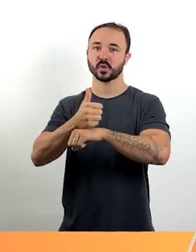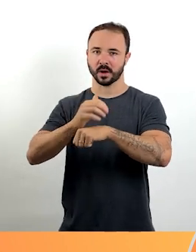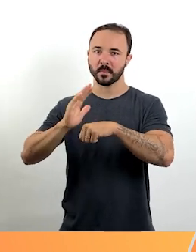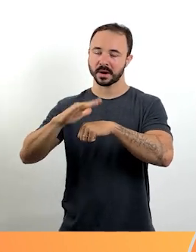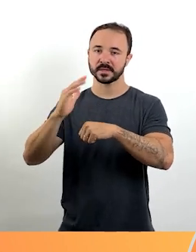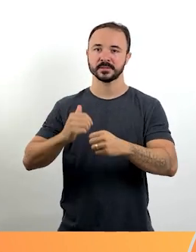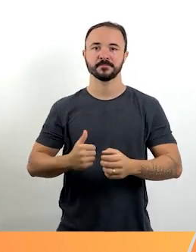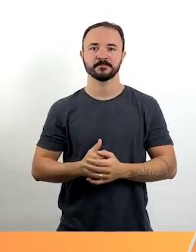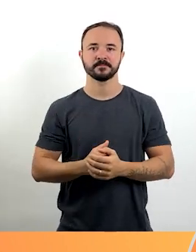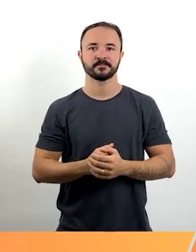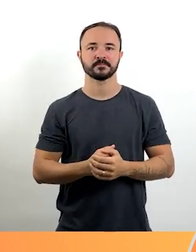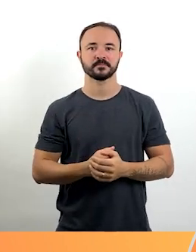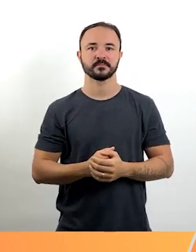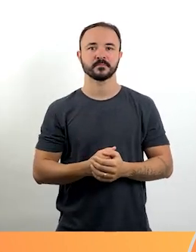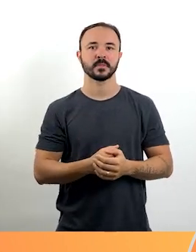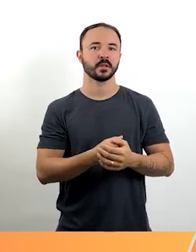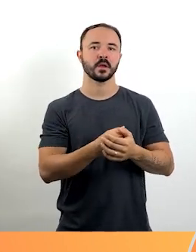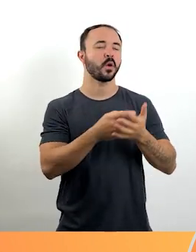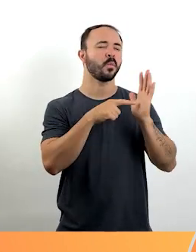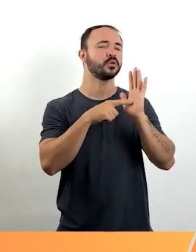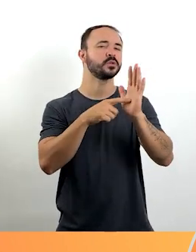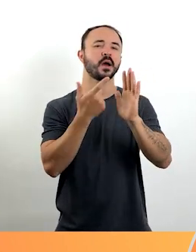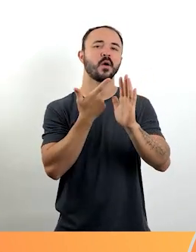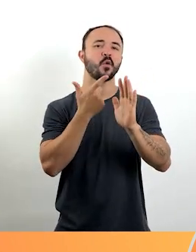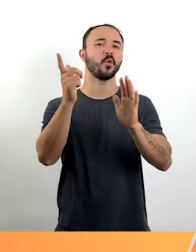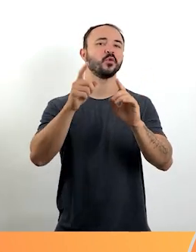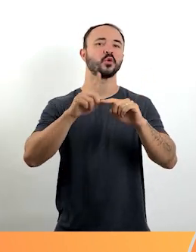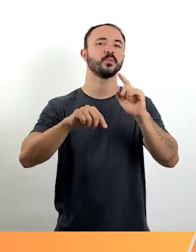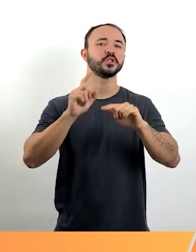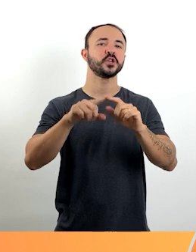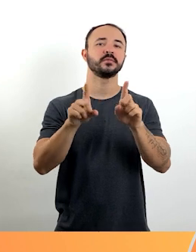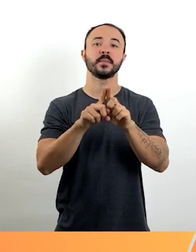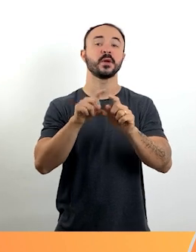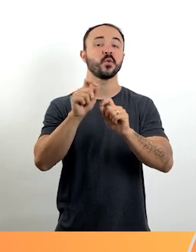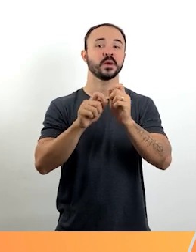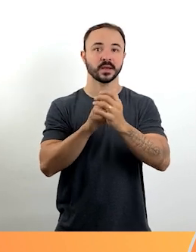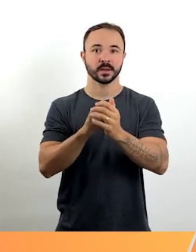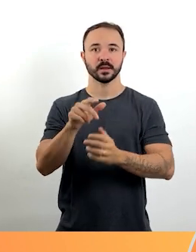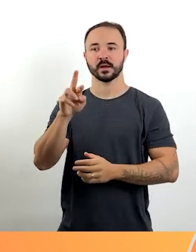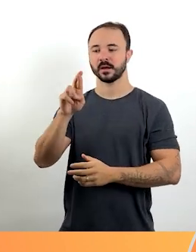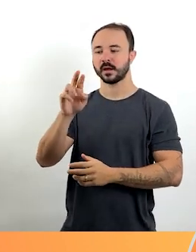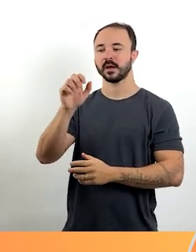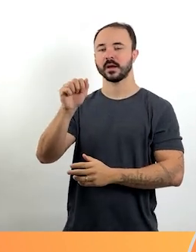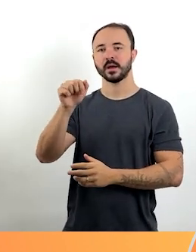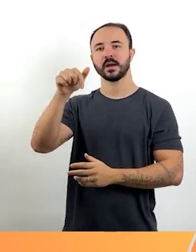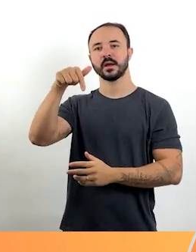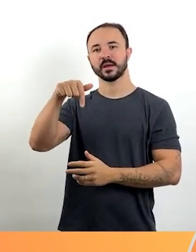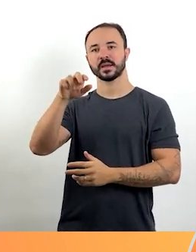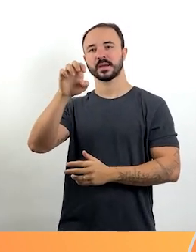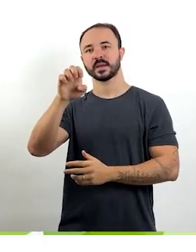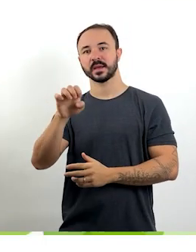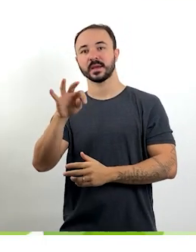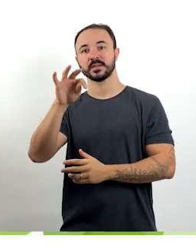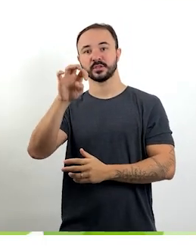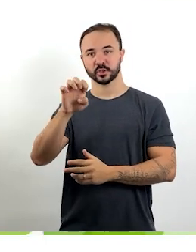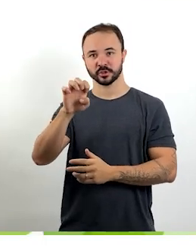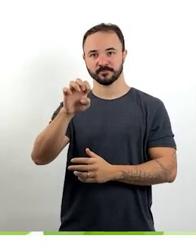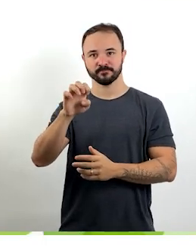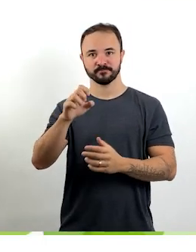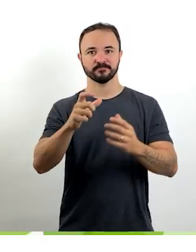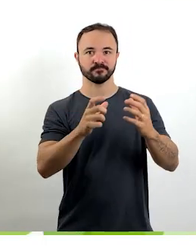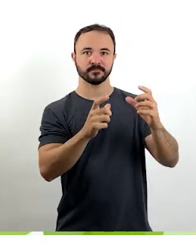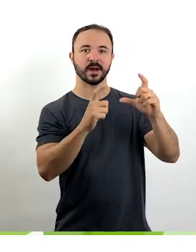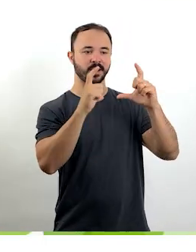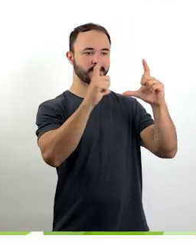ser apresentado para vocês é a raquete. Então, eu tenho uma peteca e agora eu tenho uma raquete. Assim como